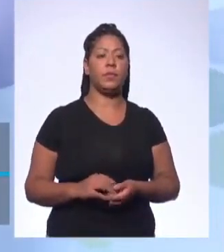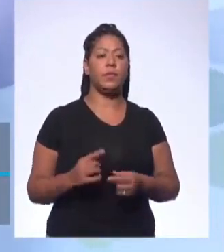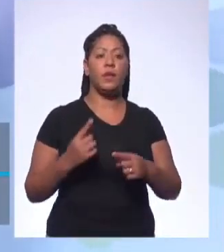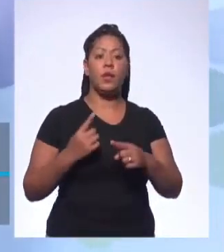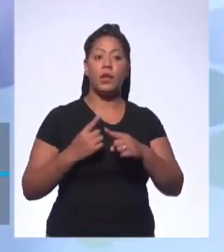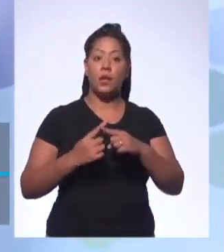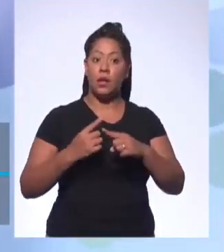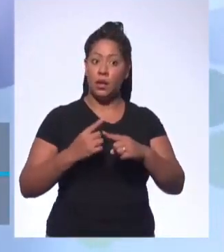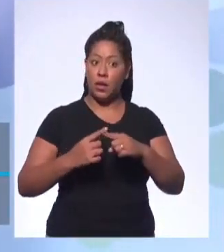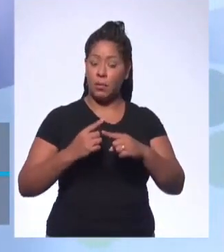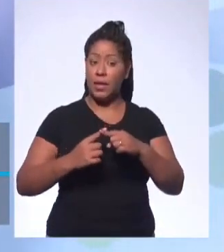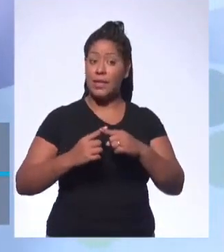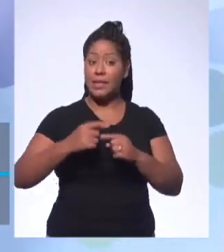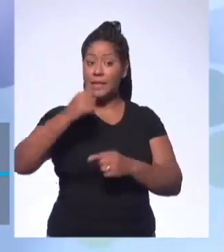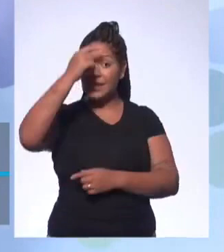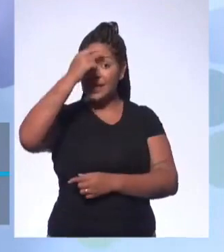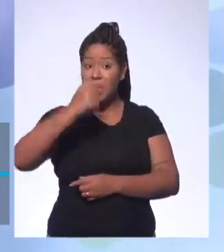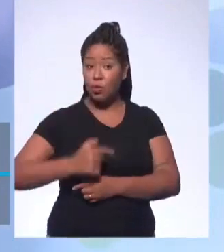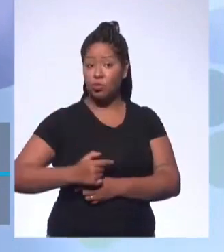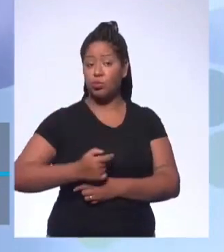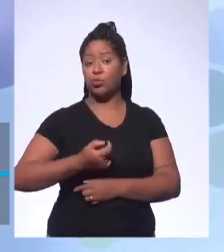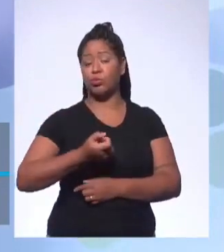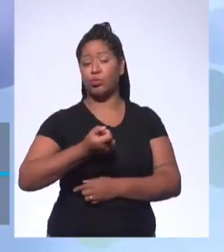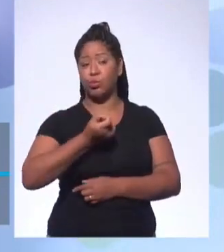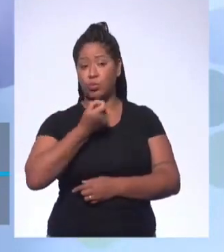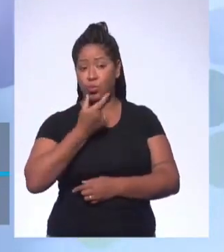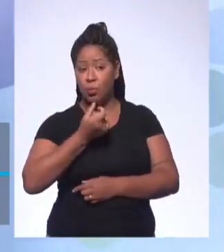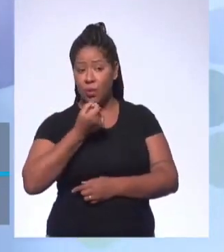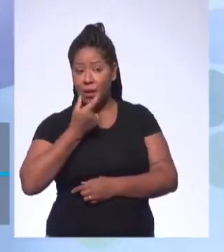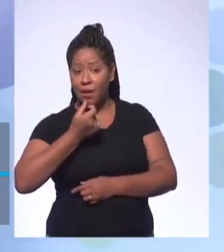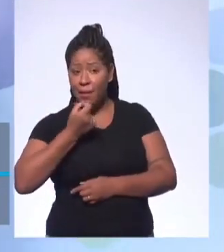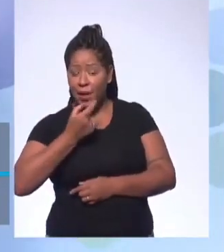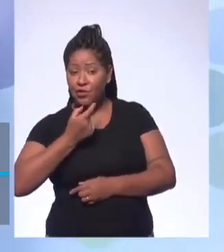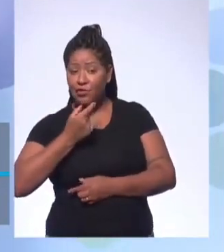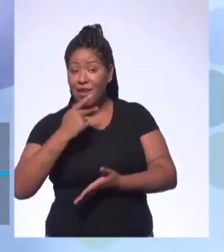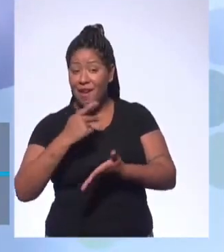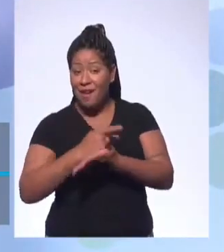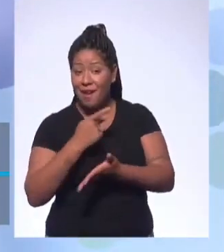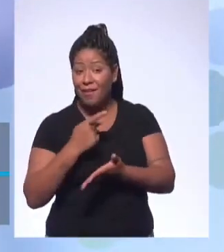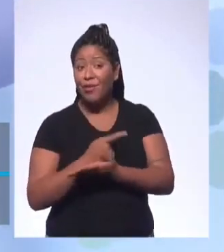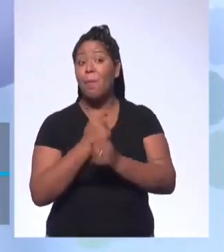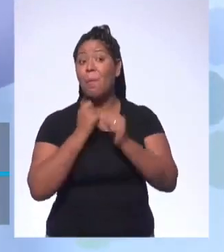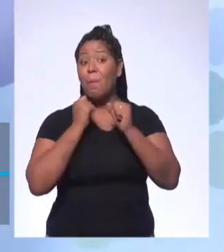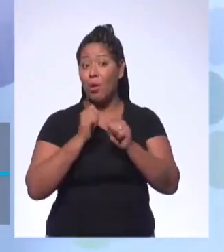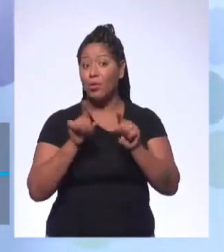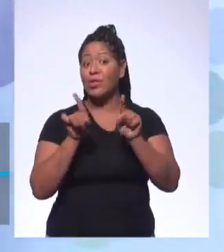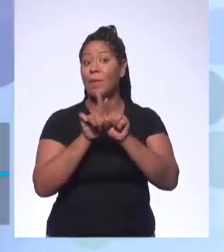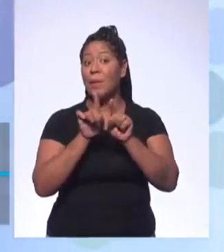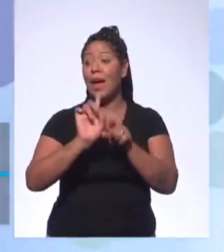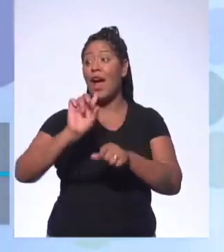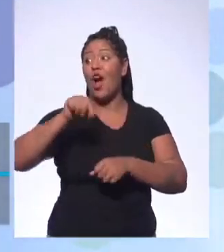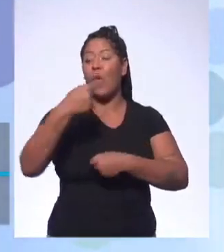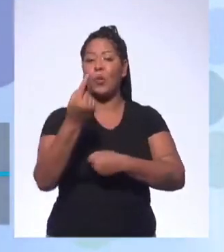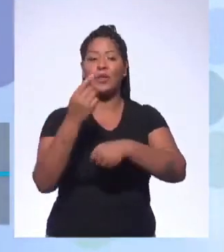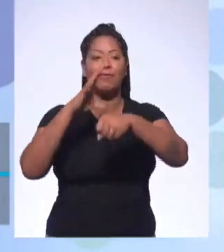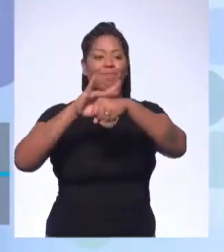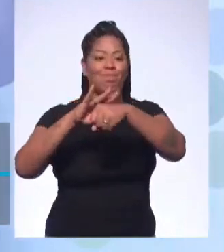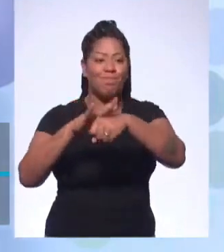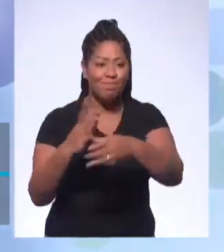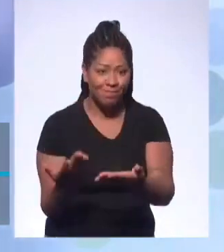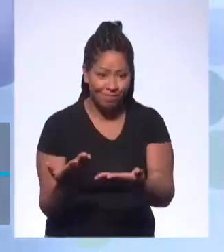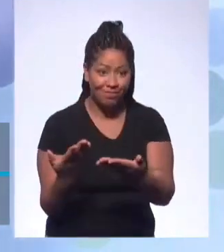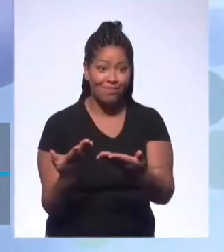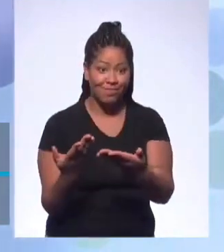selecionando bactérias que já estavam no meu corpo, selecionando bactérias resistentes ao antibiótico. Aí quando eu ficar doente com uma